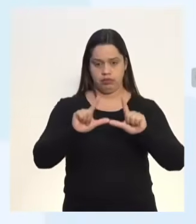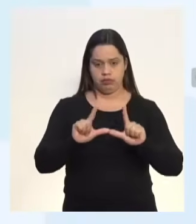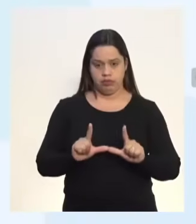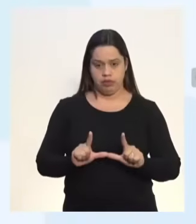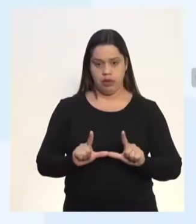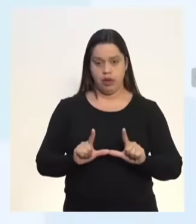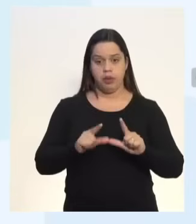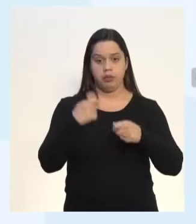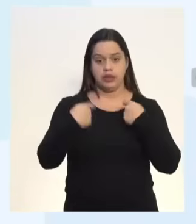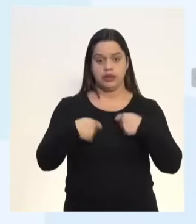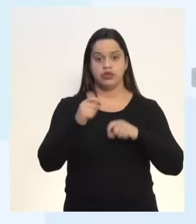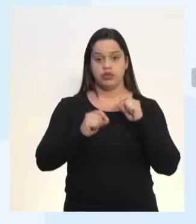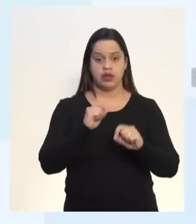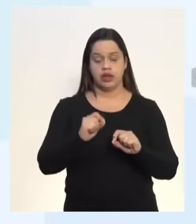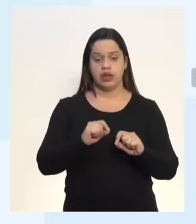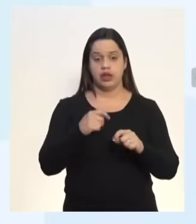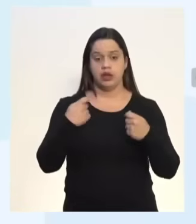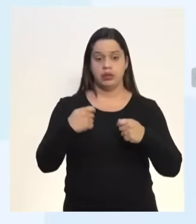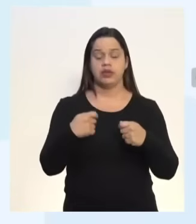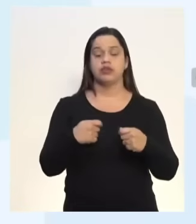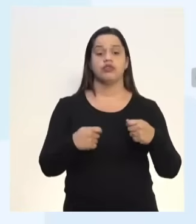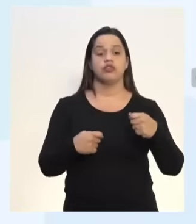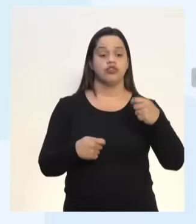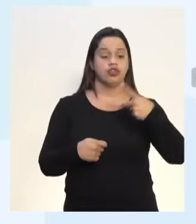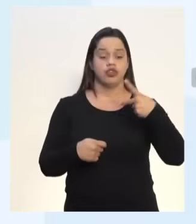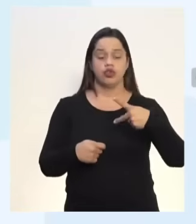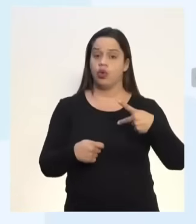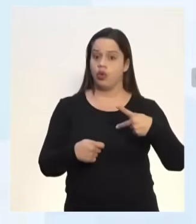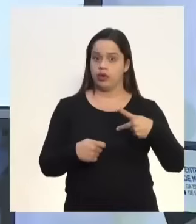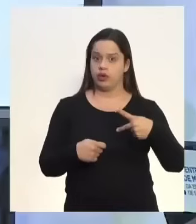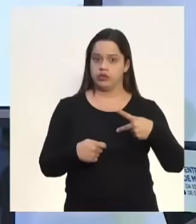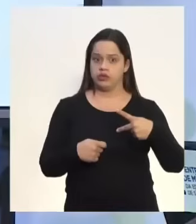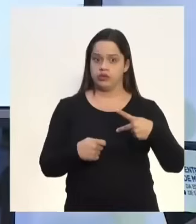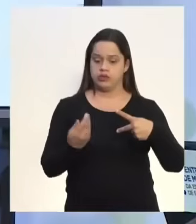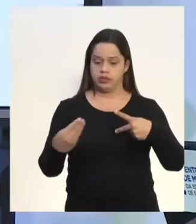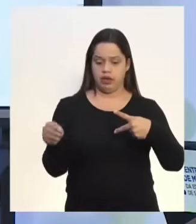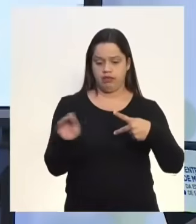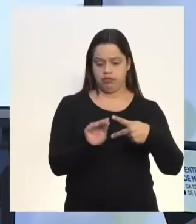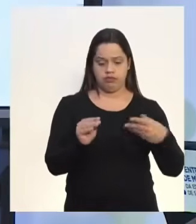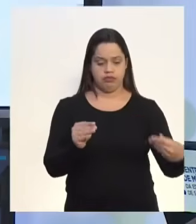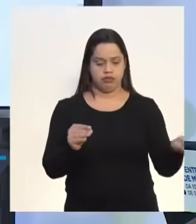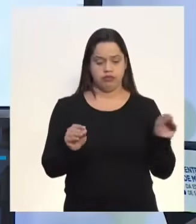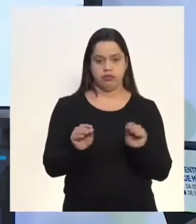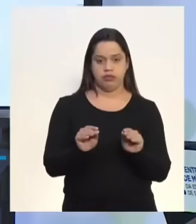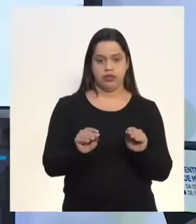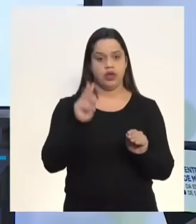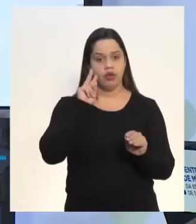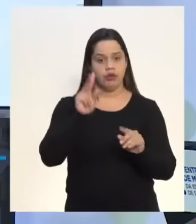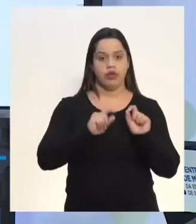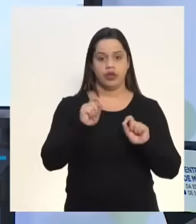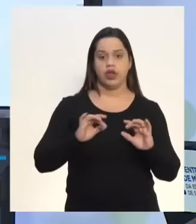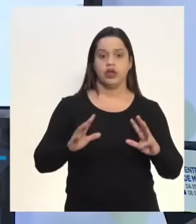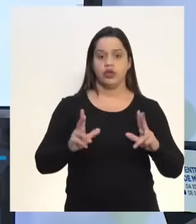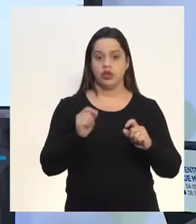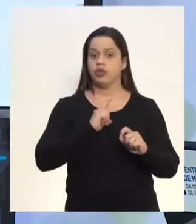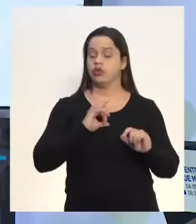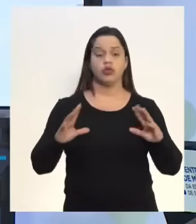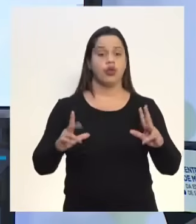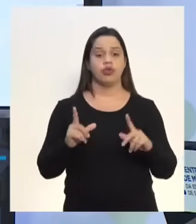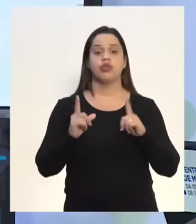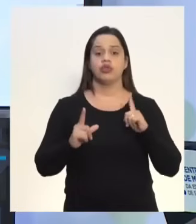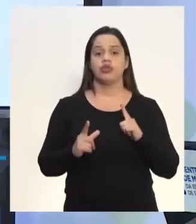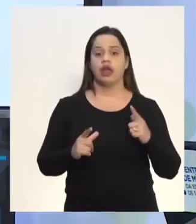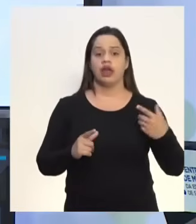4 aqui para todos, eu preciso de 2, digamos assim, para fechar esse cubo. Então, ó, todos os lados aqui, ó, eu tenho